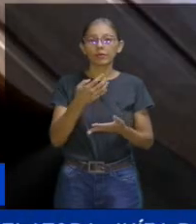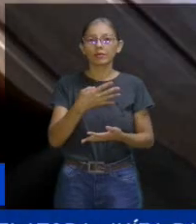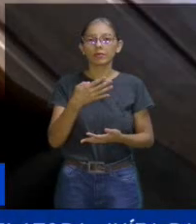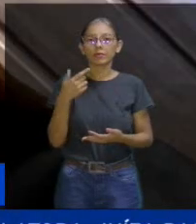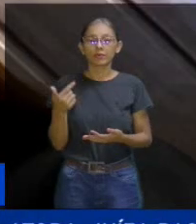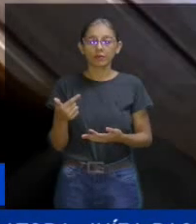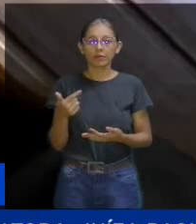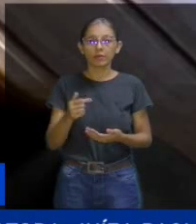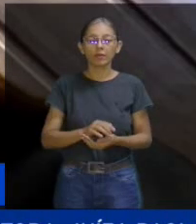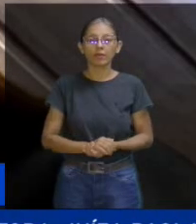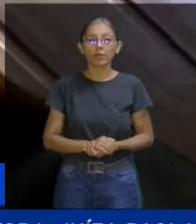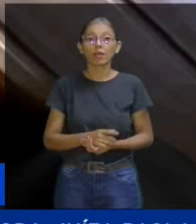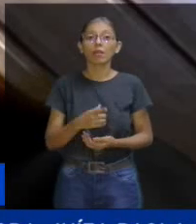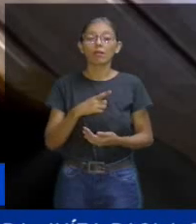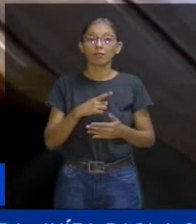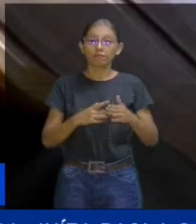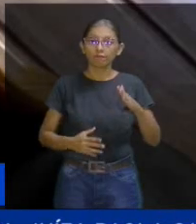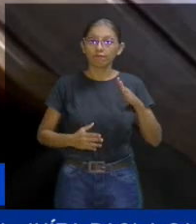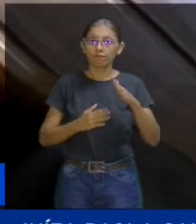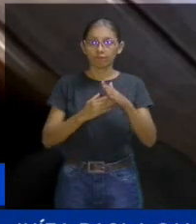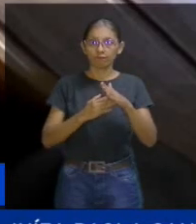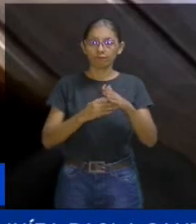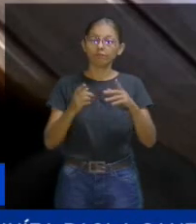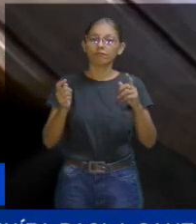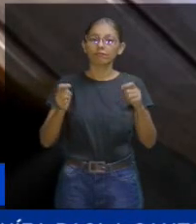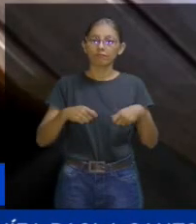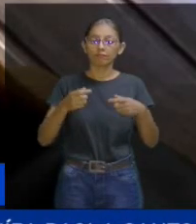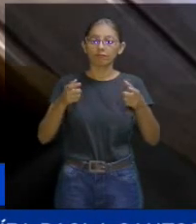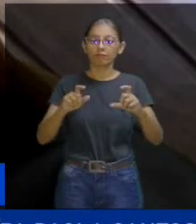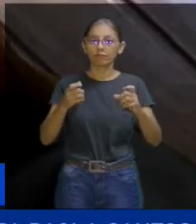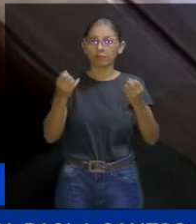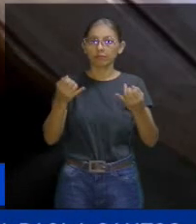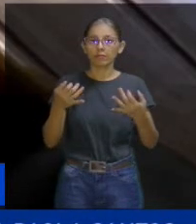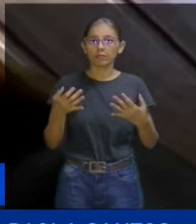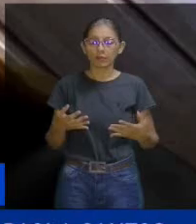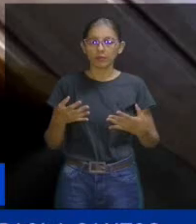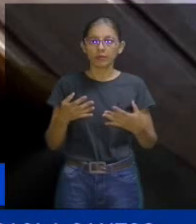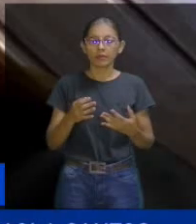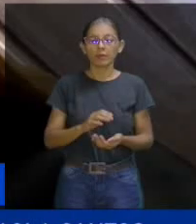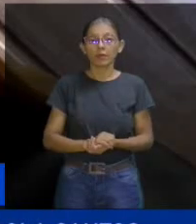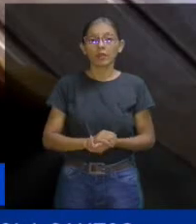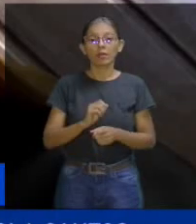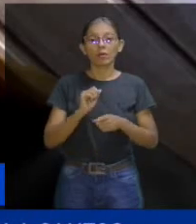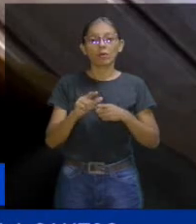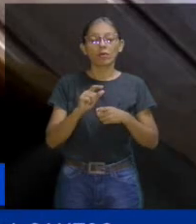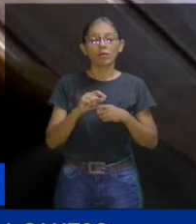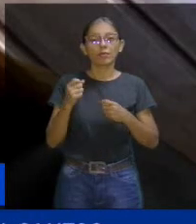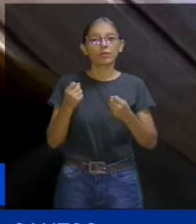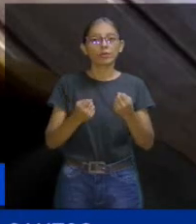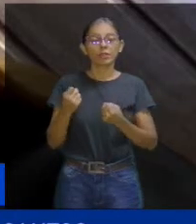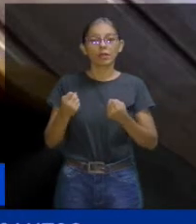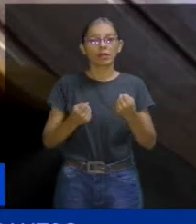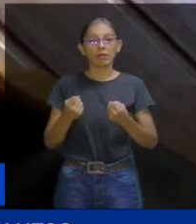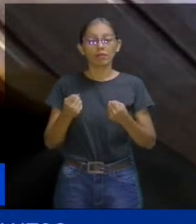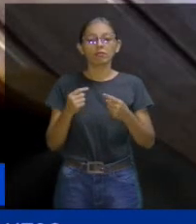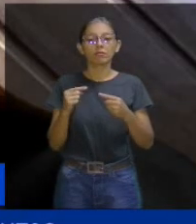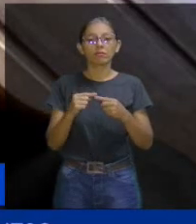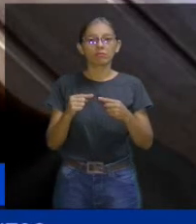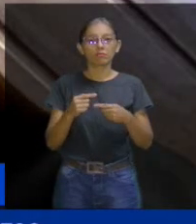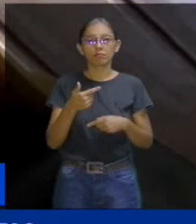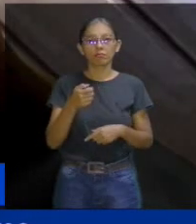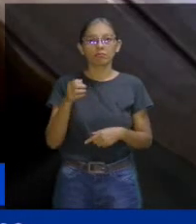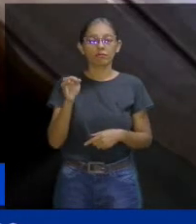esses limites, e no seu inciso 2º, ele é bem explícito ao dizer que o aluguel de veículos automotores, ele tem um limite